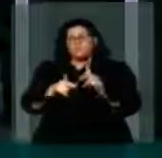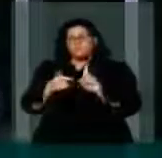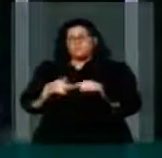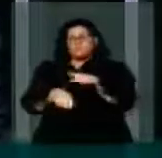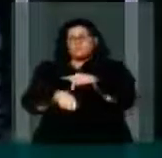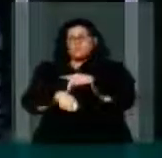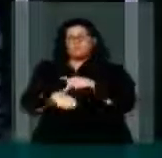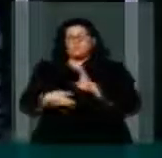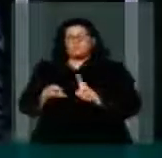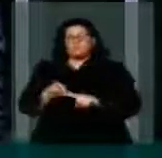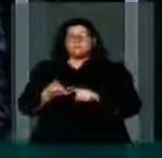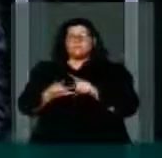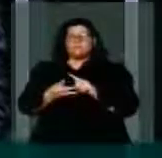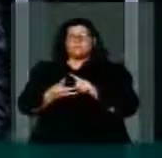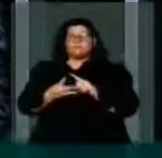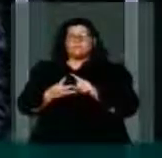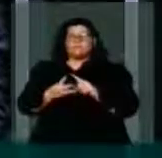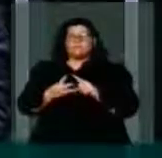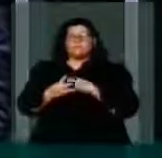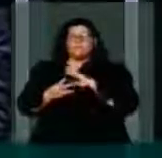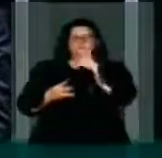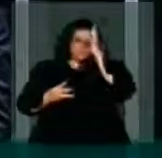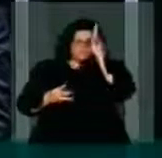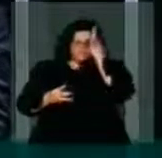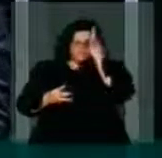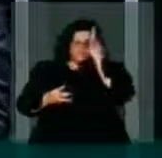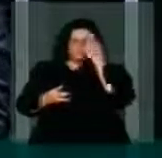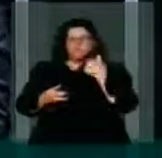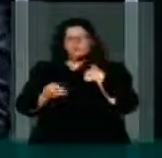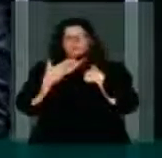e a minha... Muito obrigado, senhor presidente. Peço